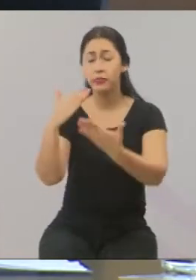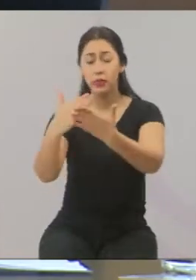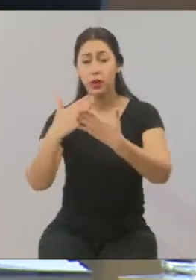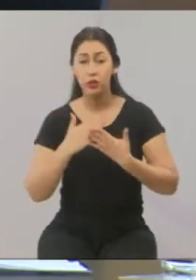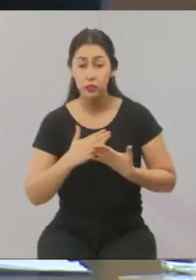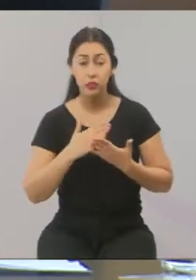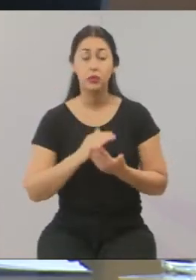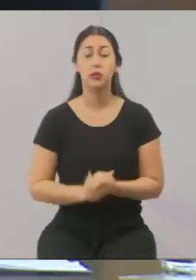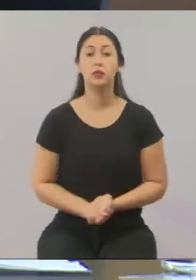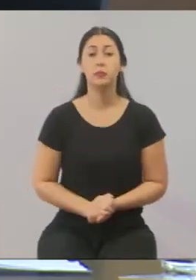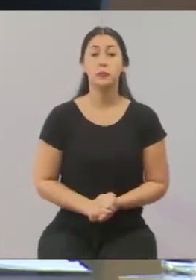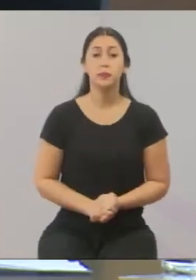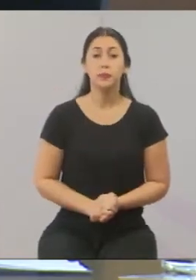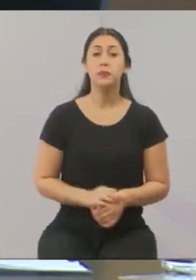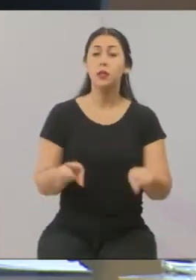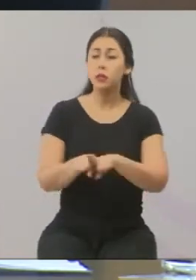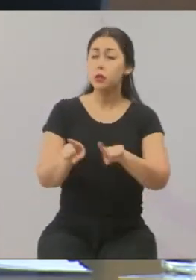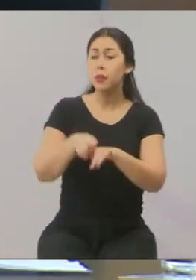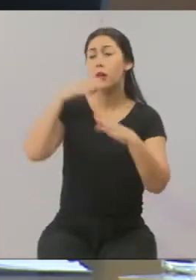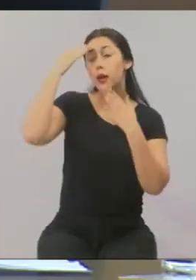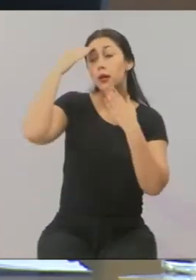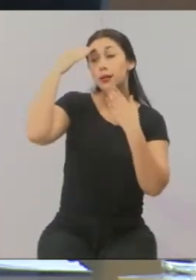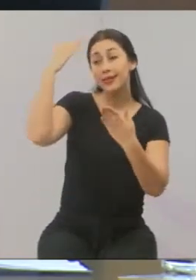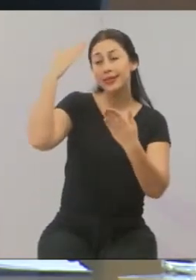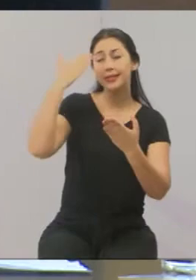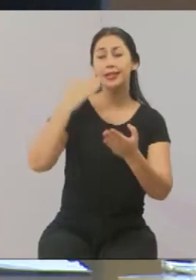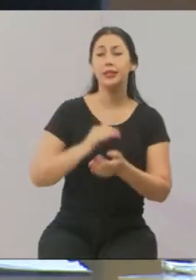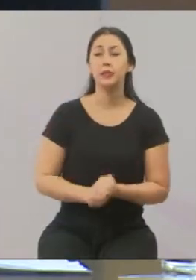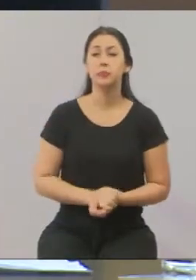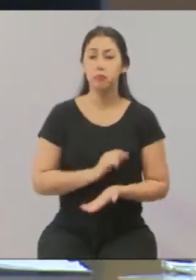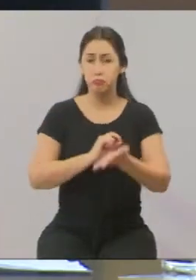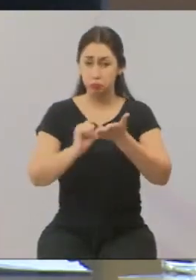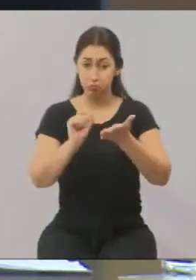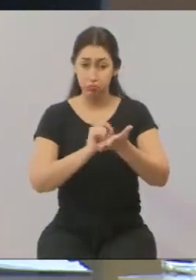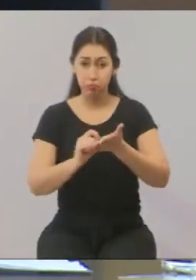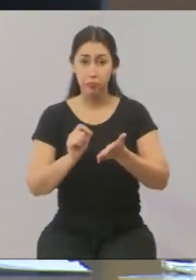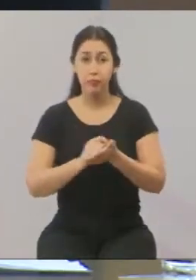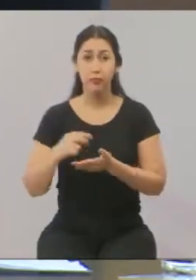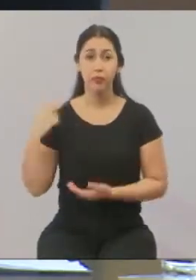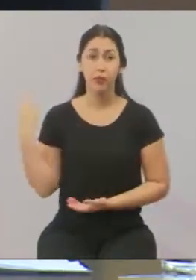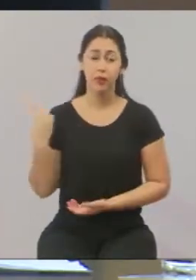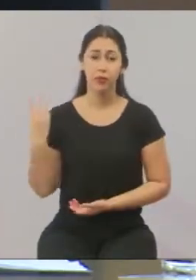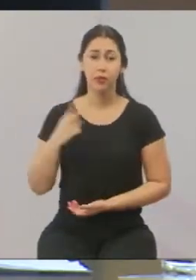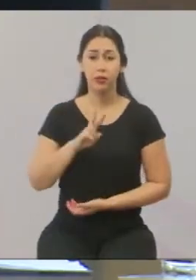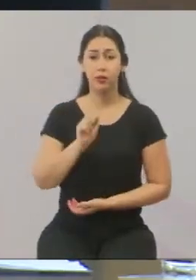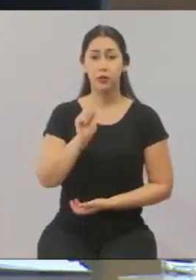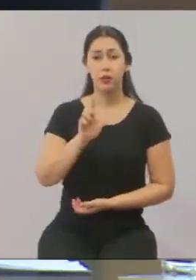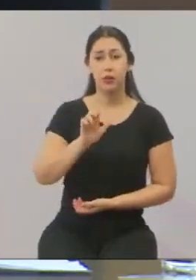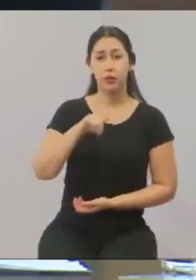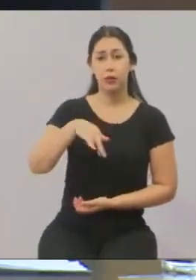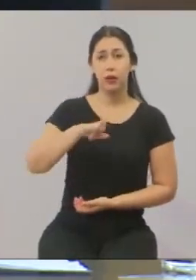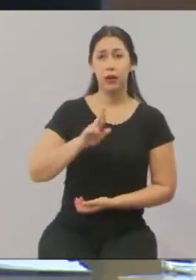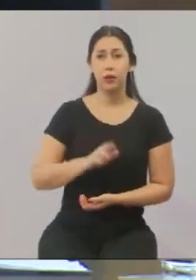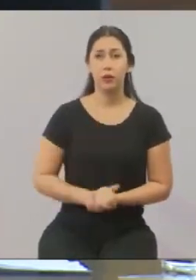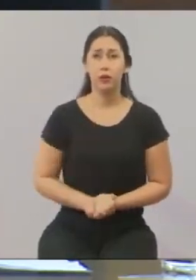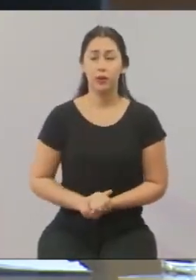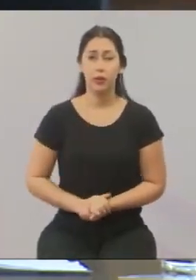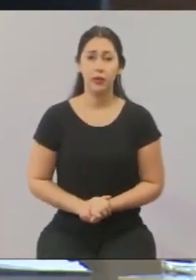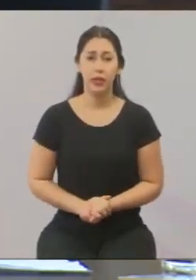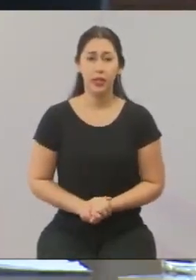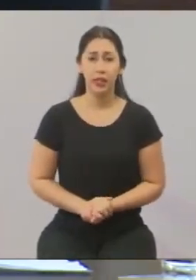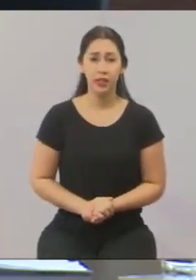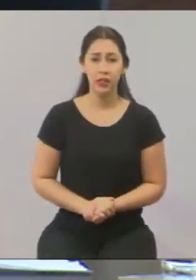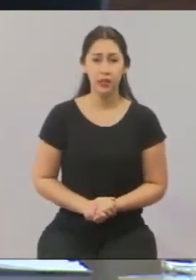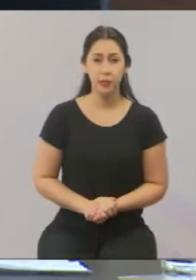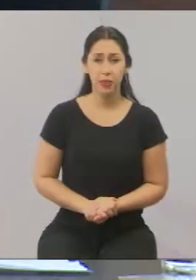dessa concessionária e, antecipando agradecimento pela atenção dispensada, subscrevemos. Vereador Valmir Parque do Meia Lua.